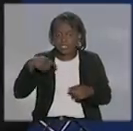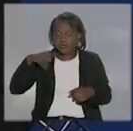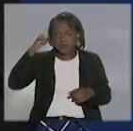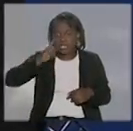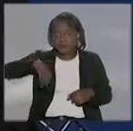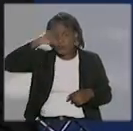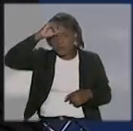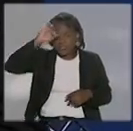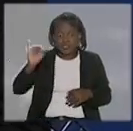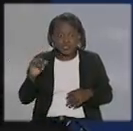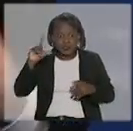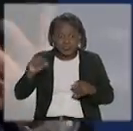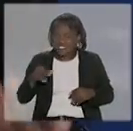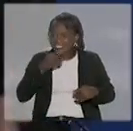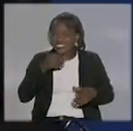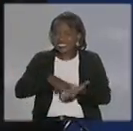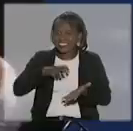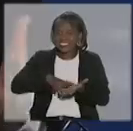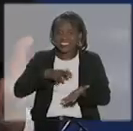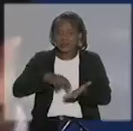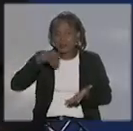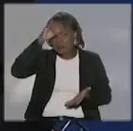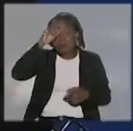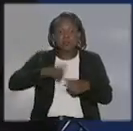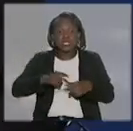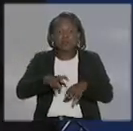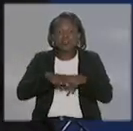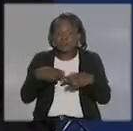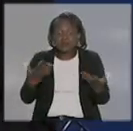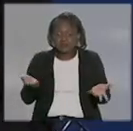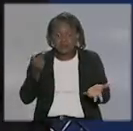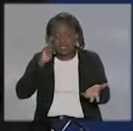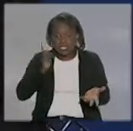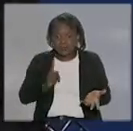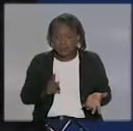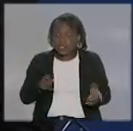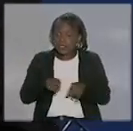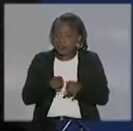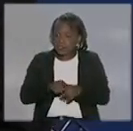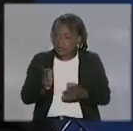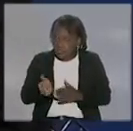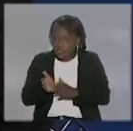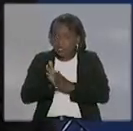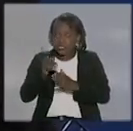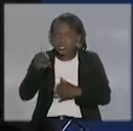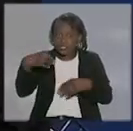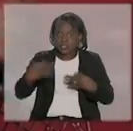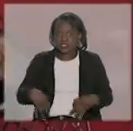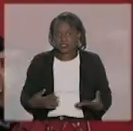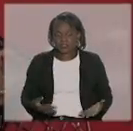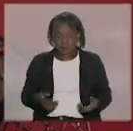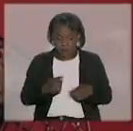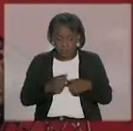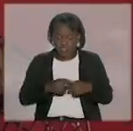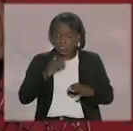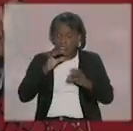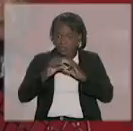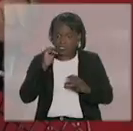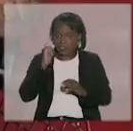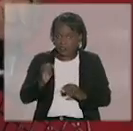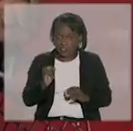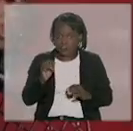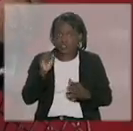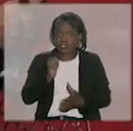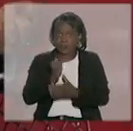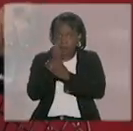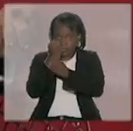ficar feliz com a taxa menor e não sei, não vai ter aquele reconhecimento explícito, claro. Porque a comunicação da